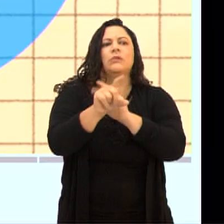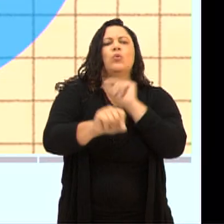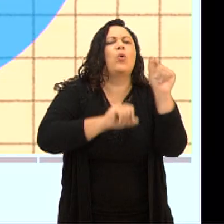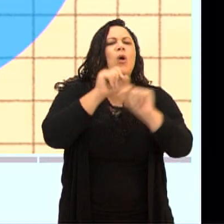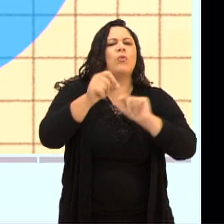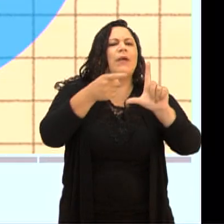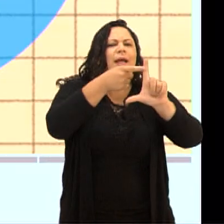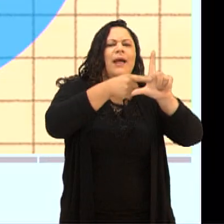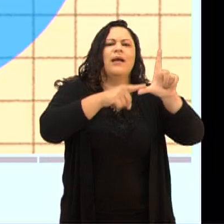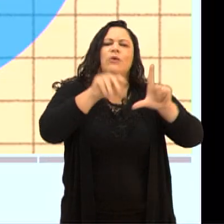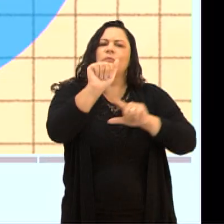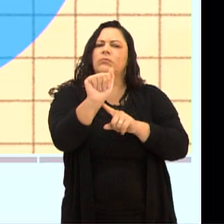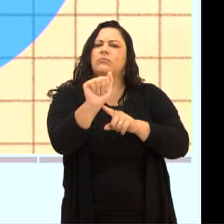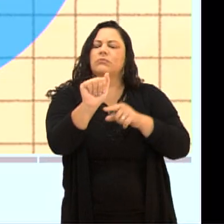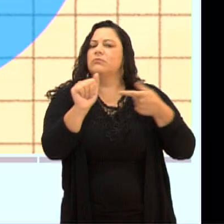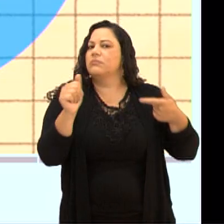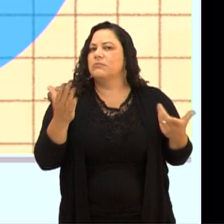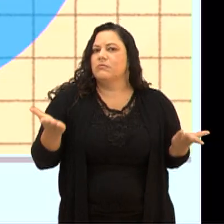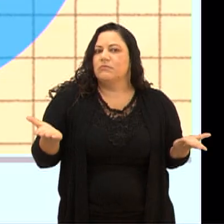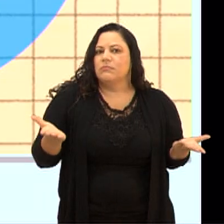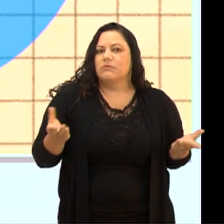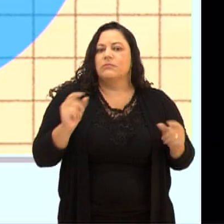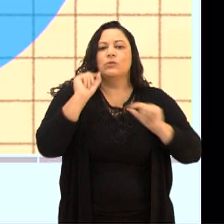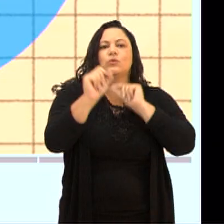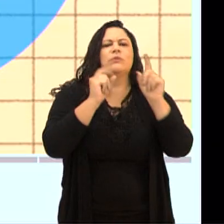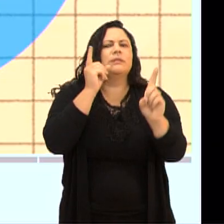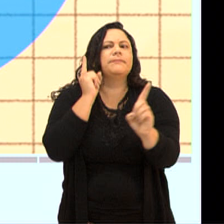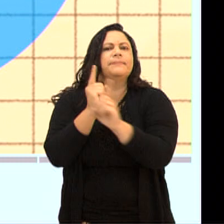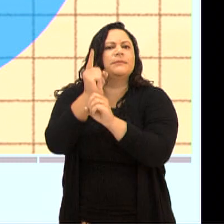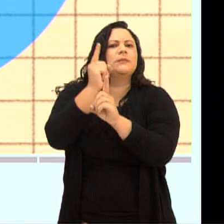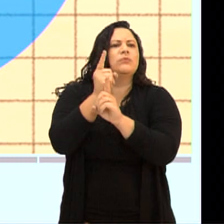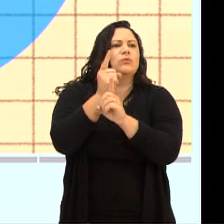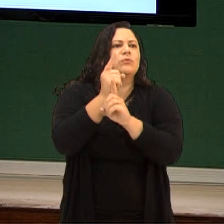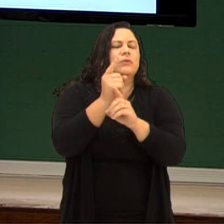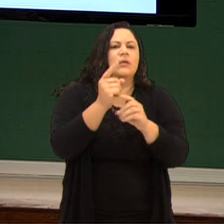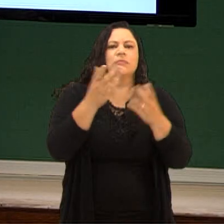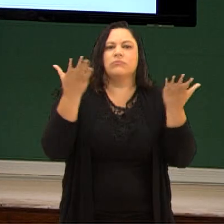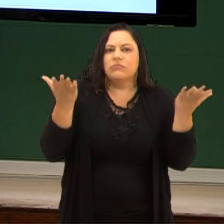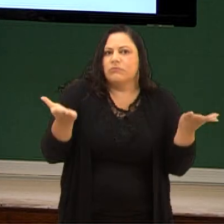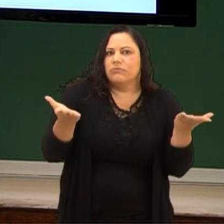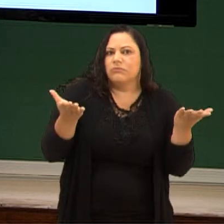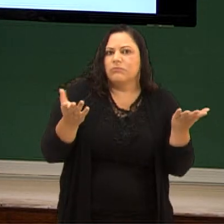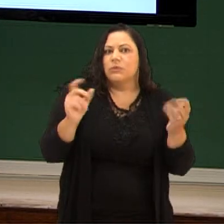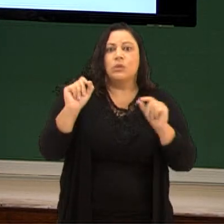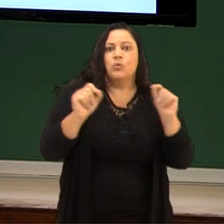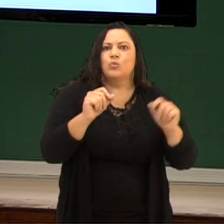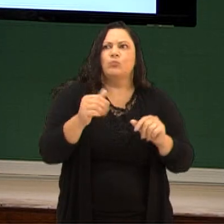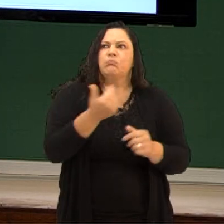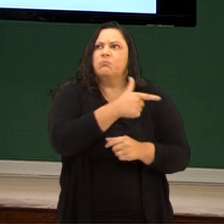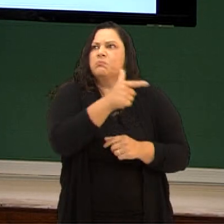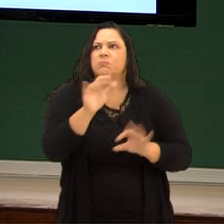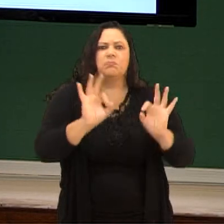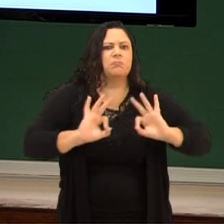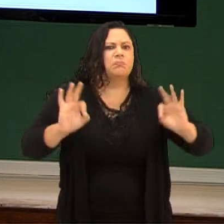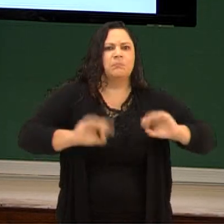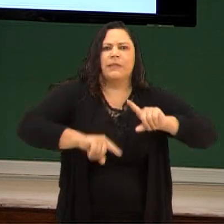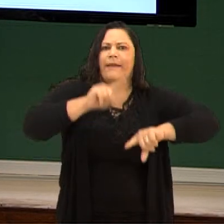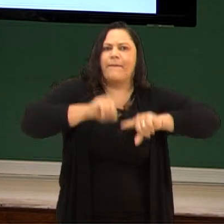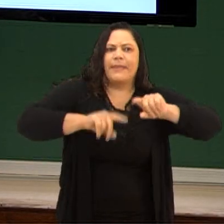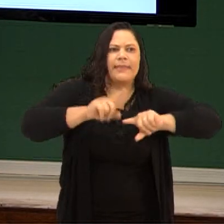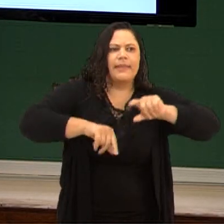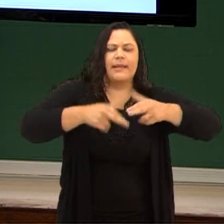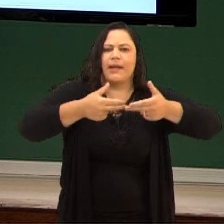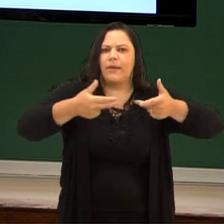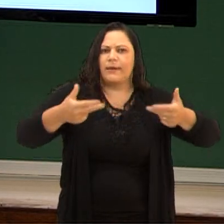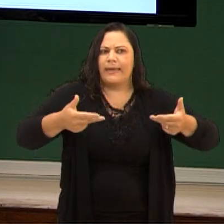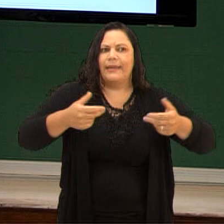do ângulo A? Como que a gente vai fazer para descobrir se nós não temos um transferidor no jogo, não temos um material, né, que a gente construiu, mas